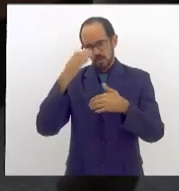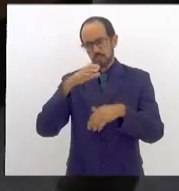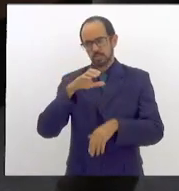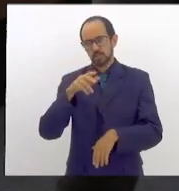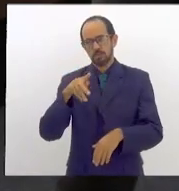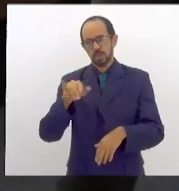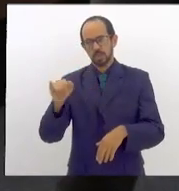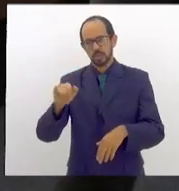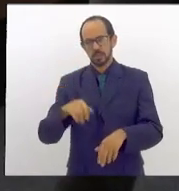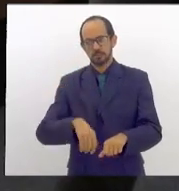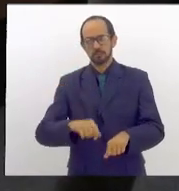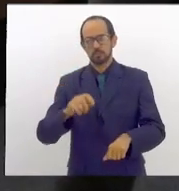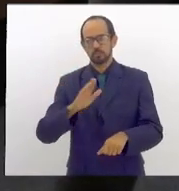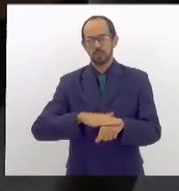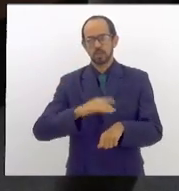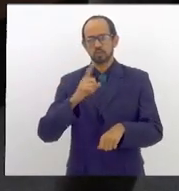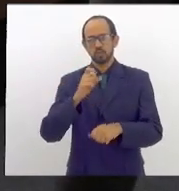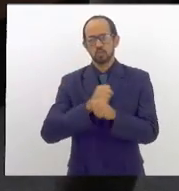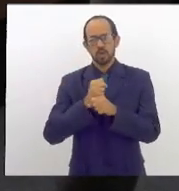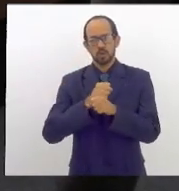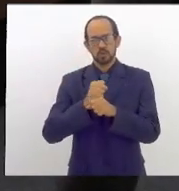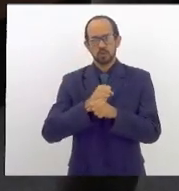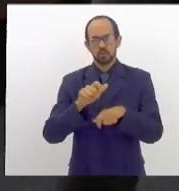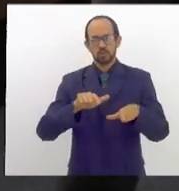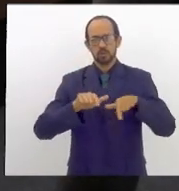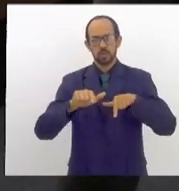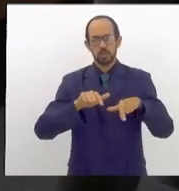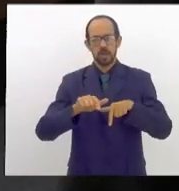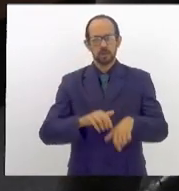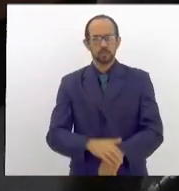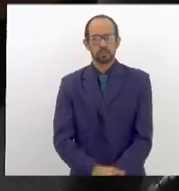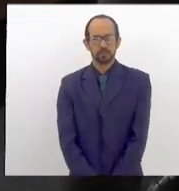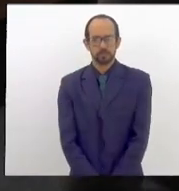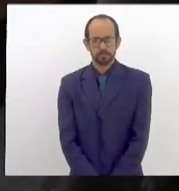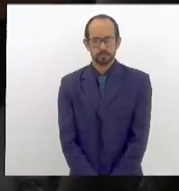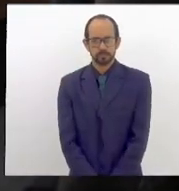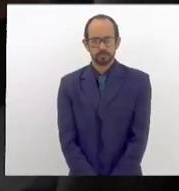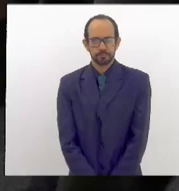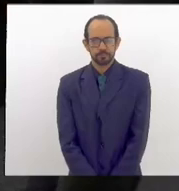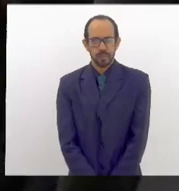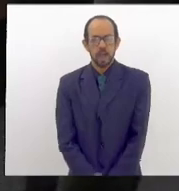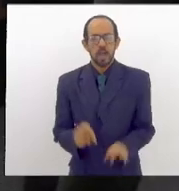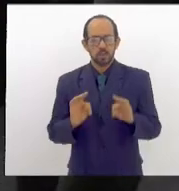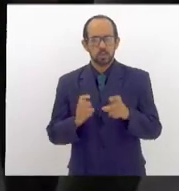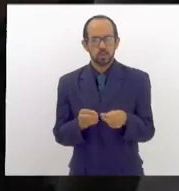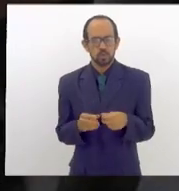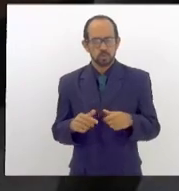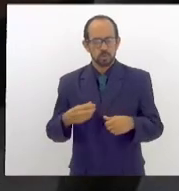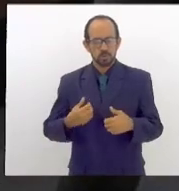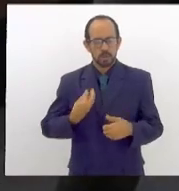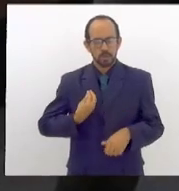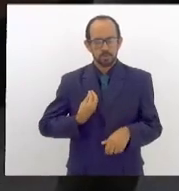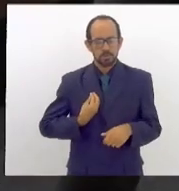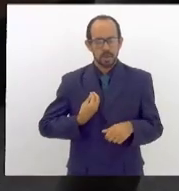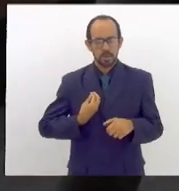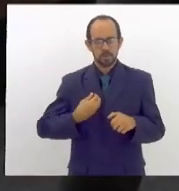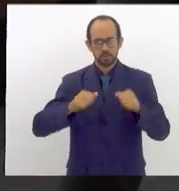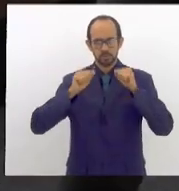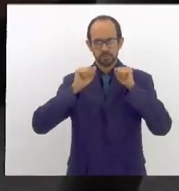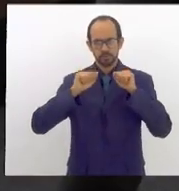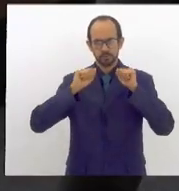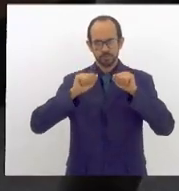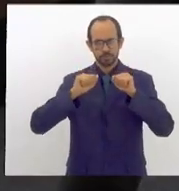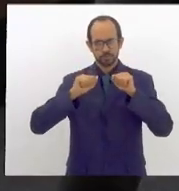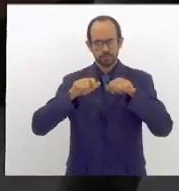particularmente os servidores da alerj que compuseram Assessoria Técnica a todos os mandatos que participaram e cumprimenta que o deputado